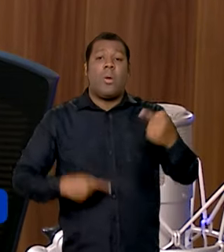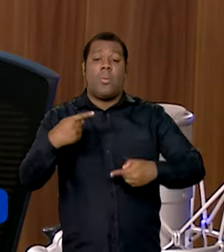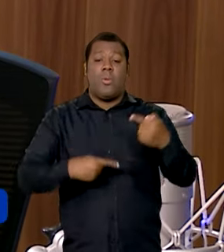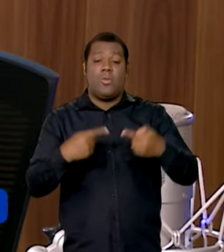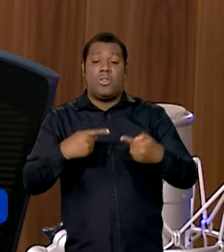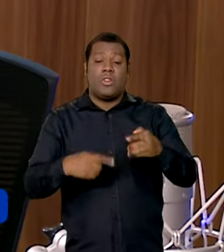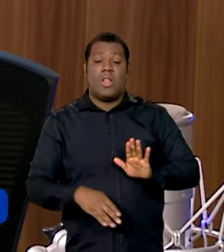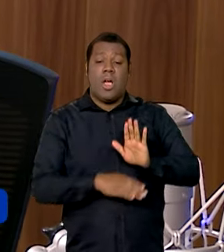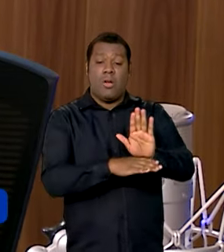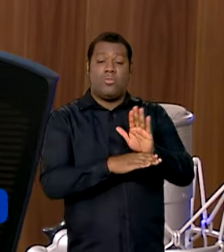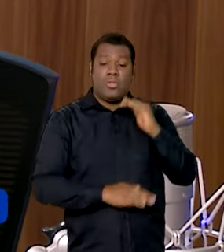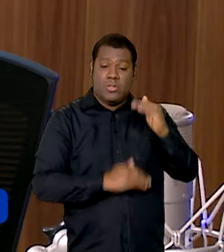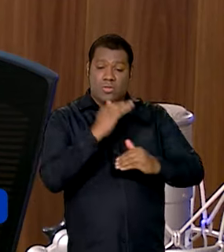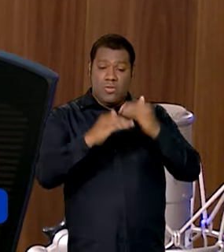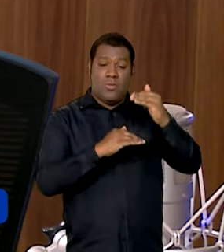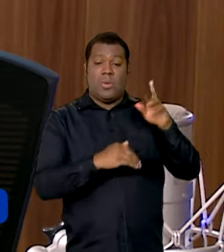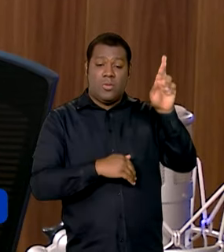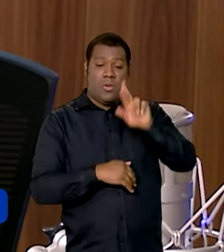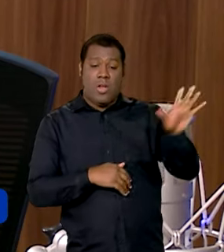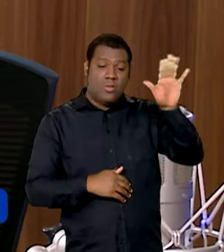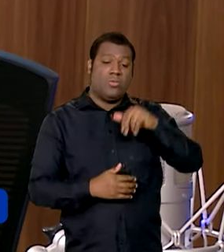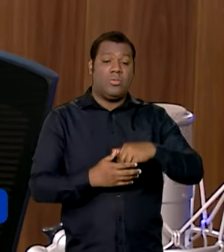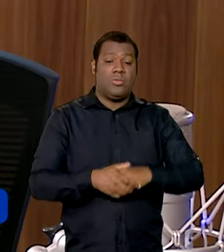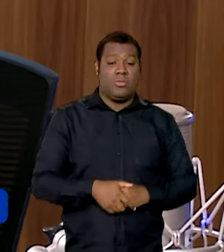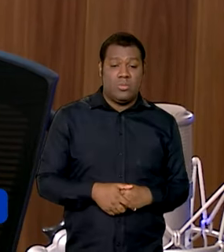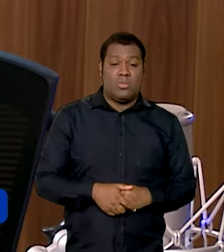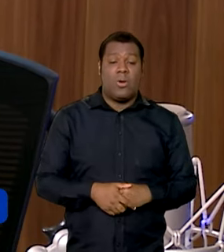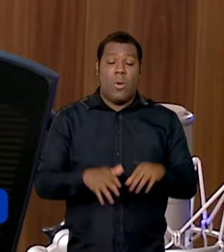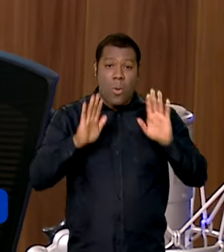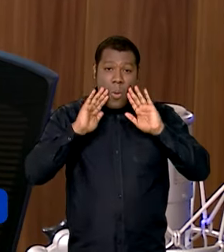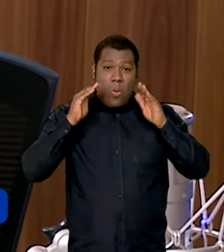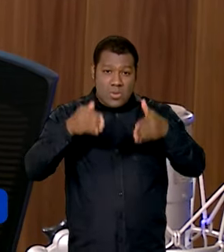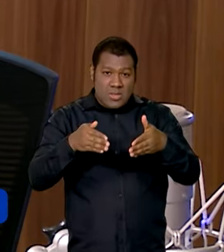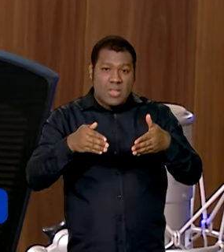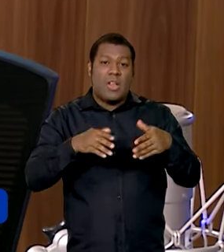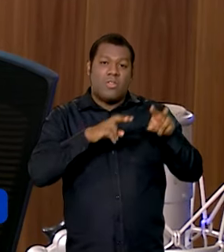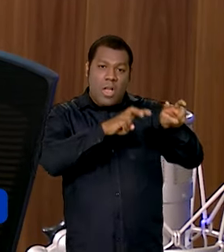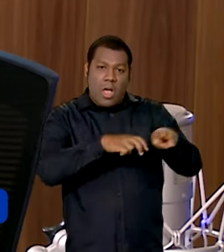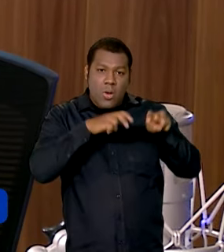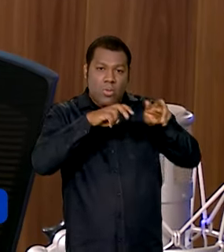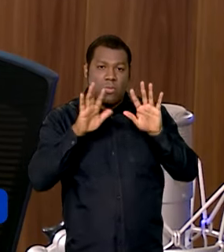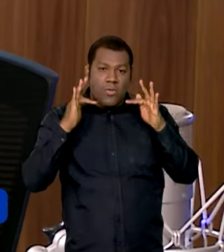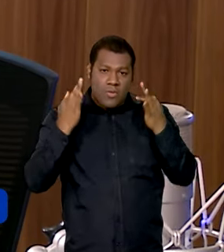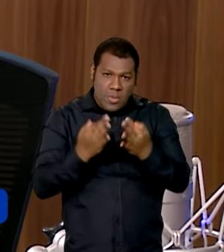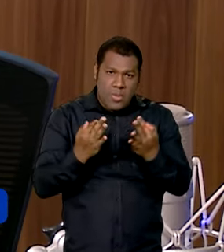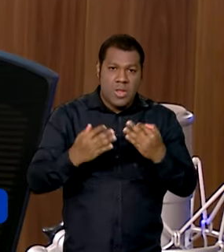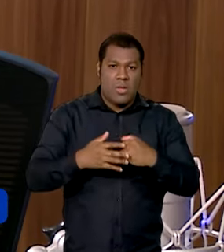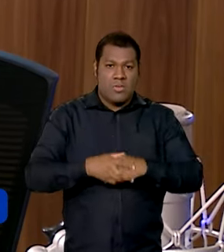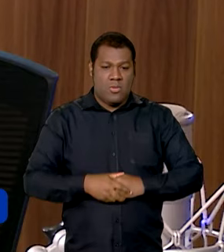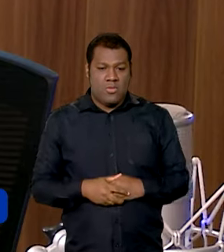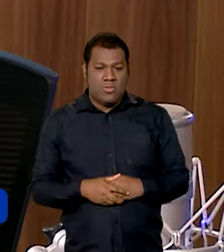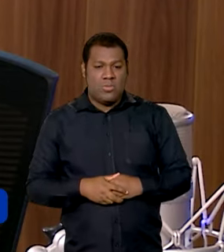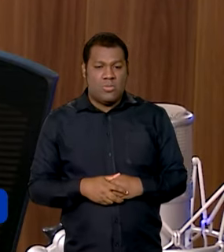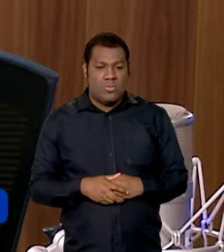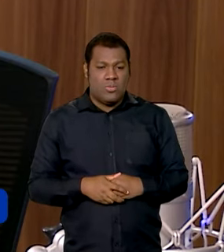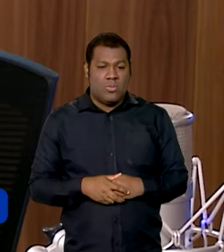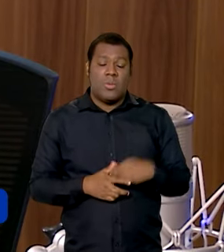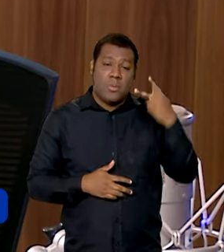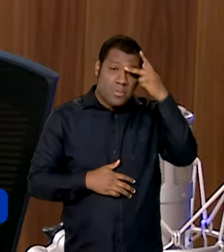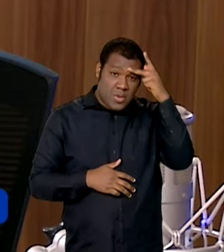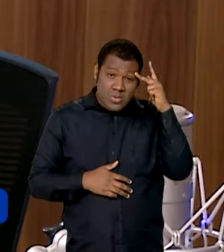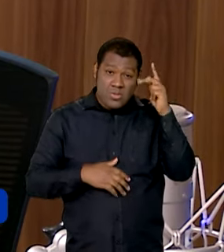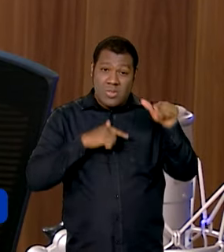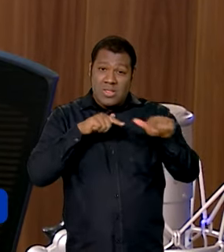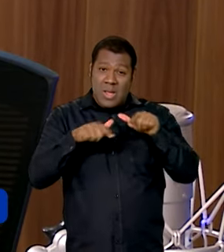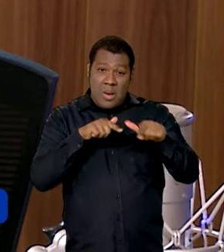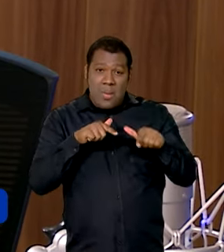desenvolvimento Regional eh muito voltado à questão da Agricultura Familiar da pisicultura de quem trabalha na cadeia